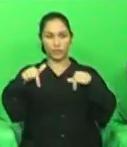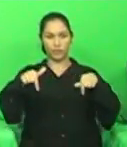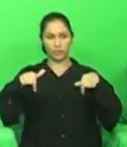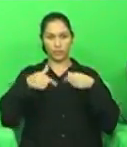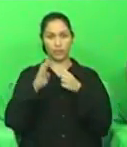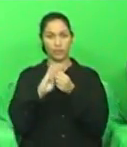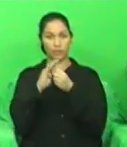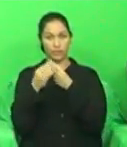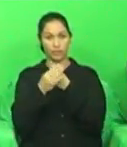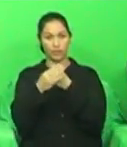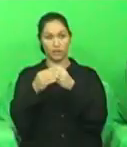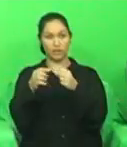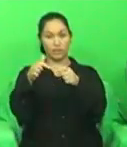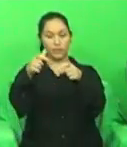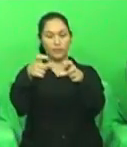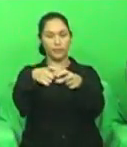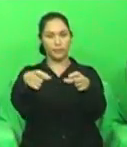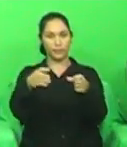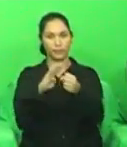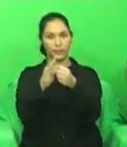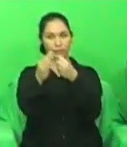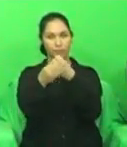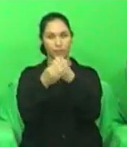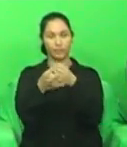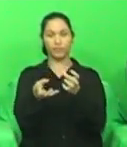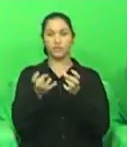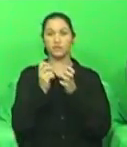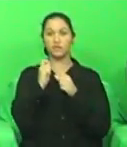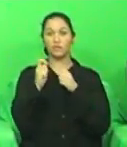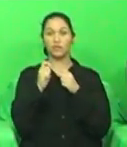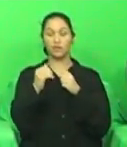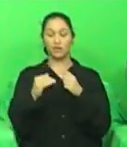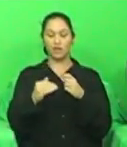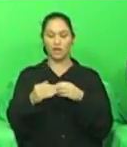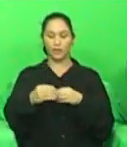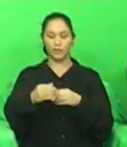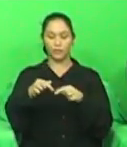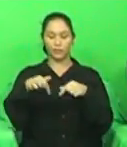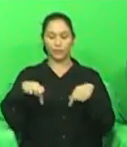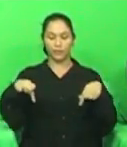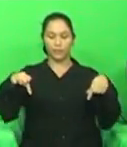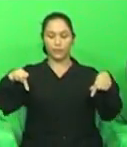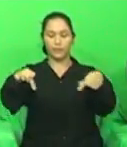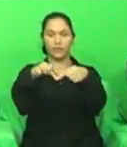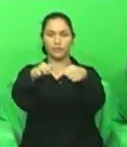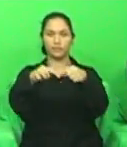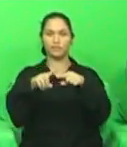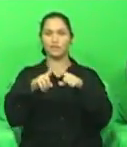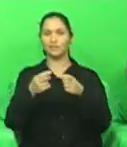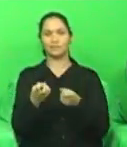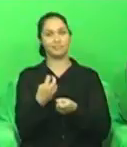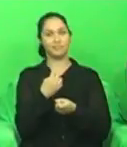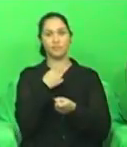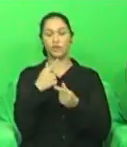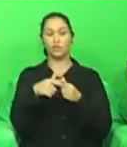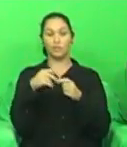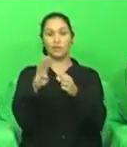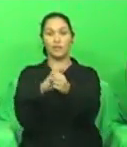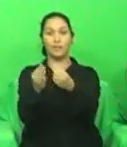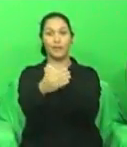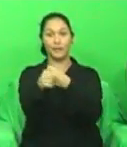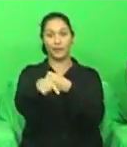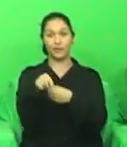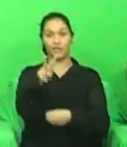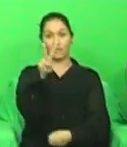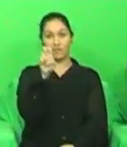acontecer eu andei recebendo da prefeitura que a prefeitura não vai fazer essa mudança porque o pessoal do verdinho não quer não aceita fazer e ele não pode